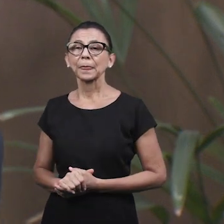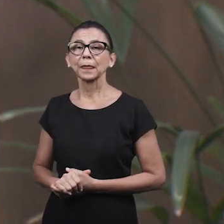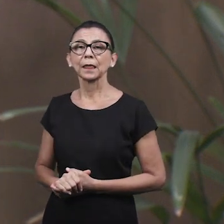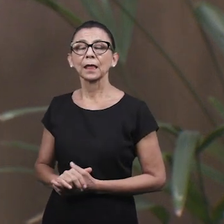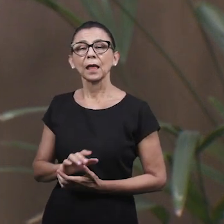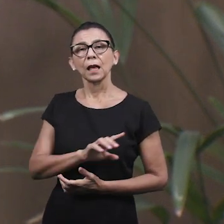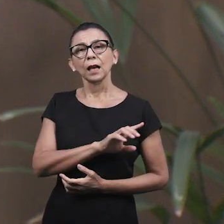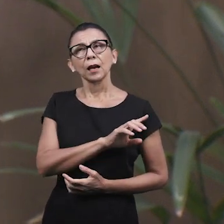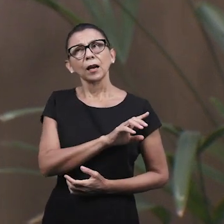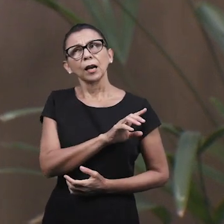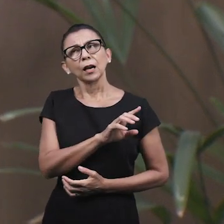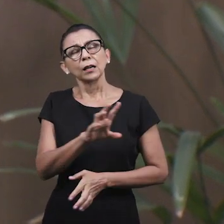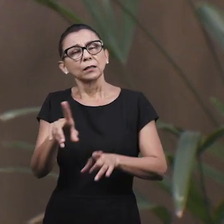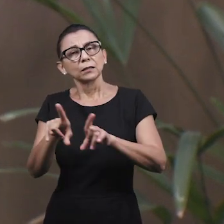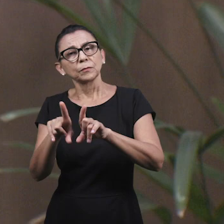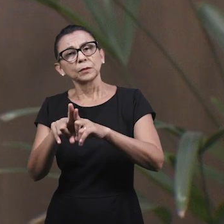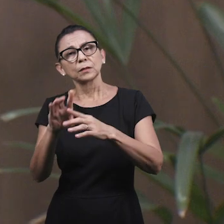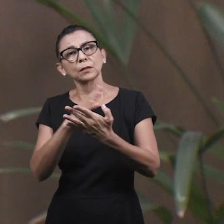Aí,